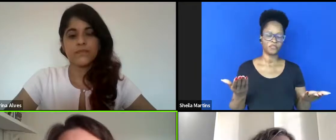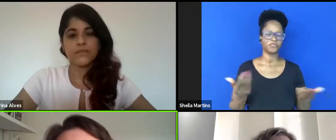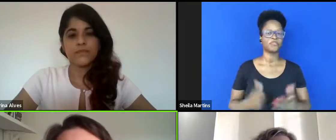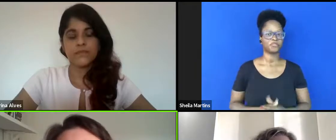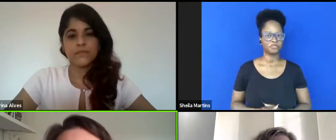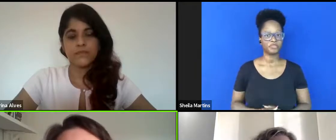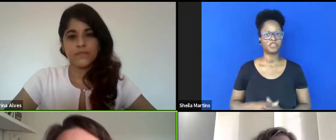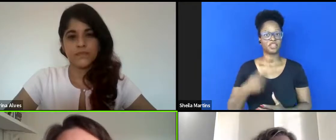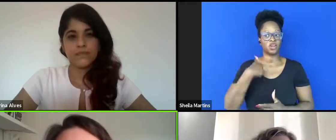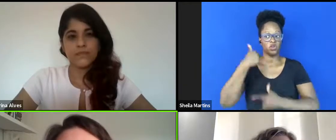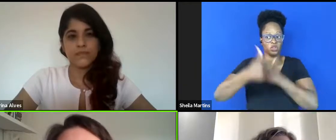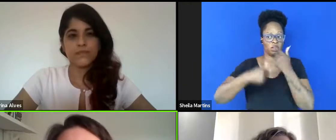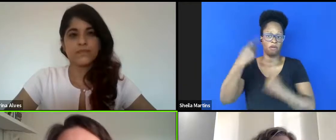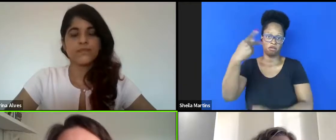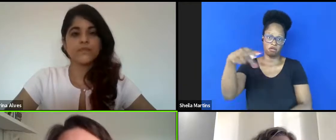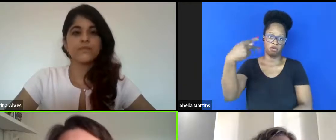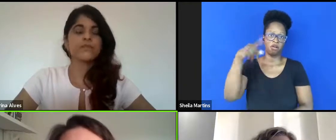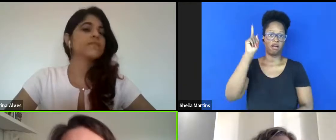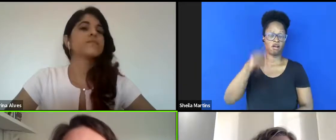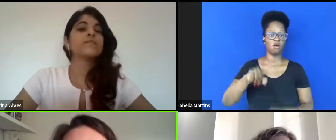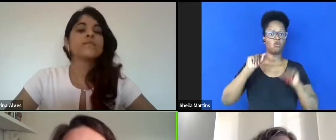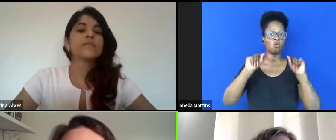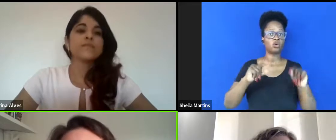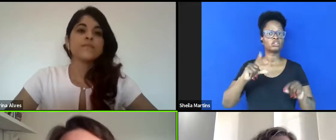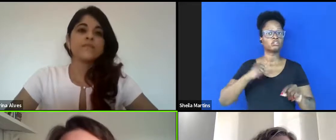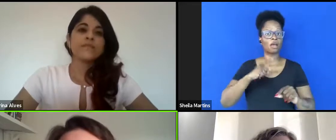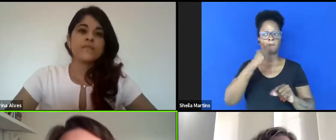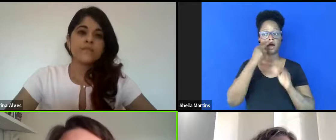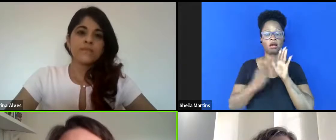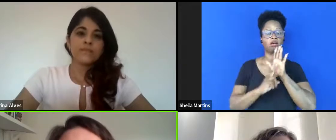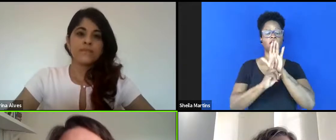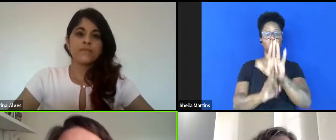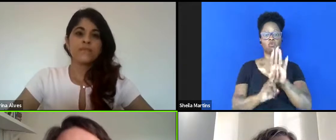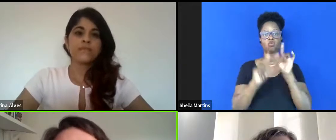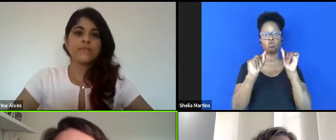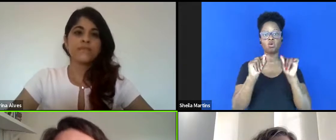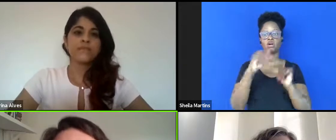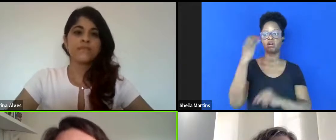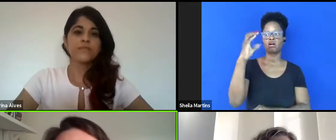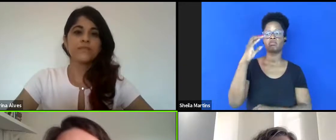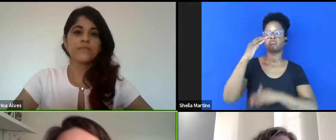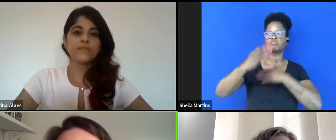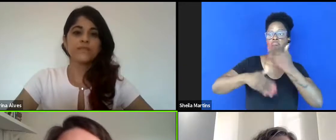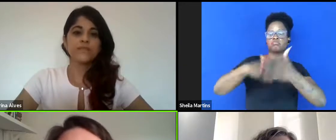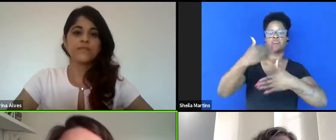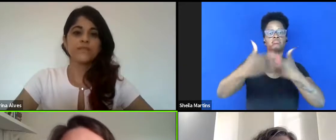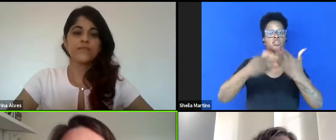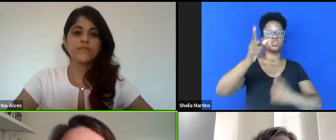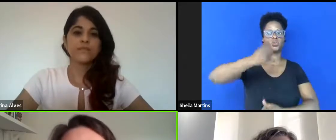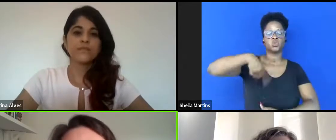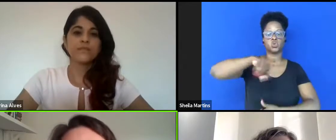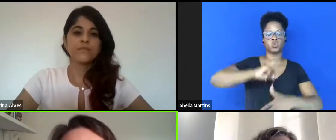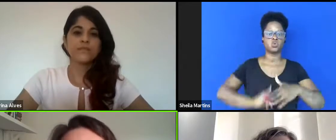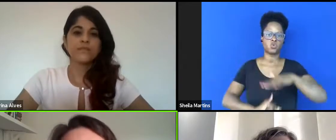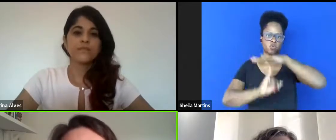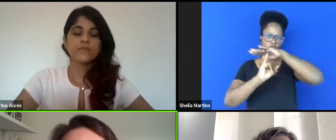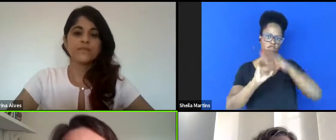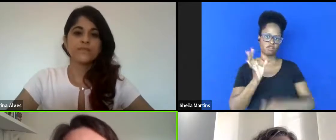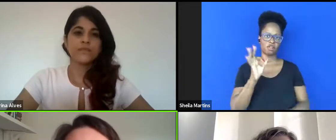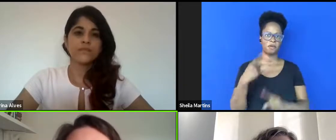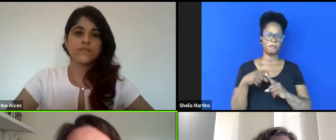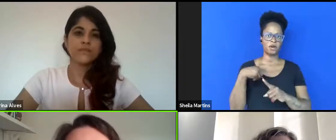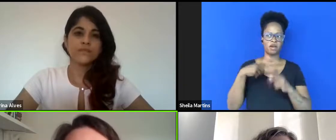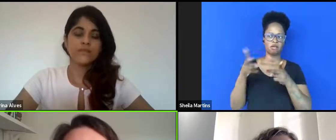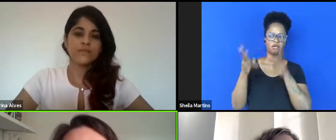o trabalho dela, ele representa bem a ciência desenvolvida na nossa instituição, né? Ela